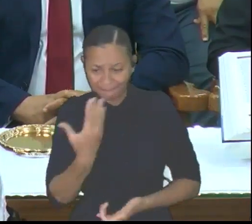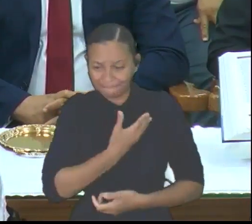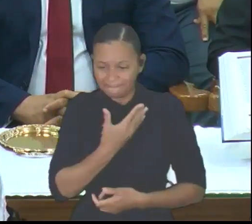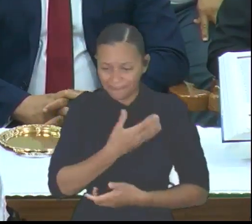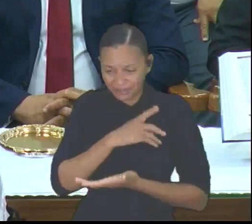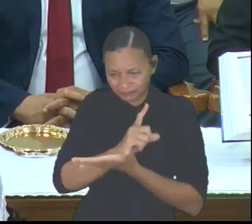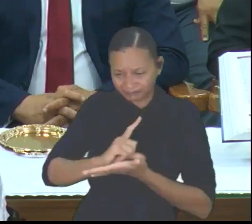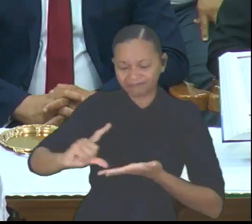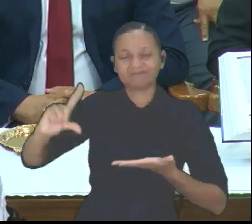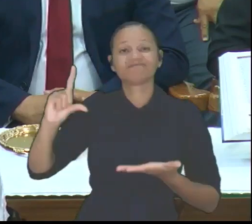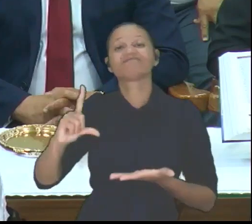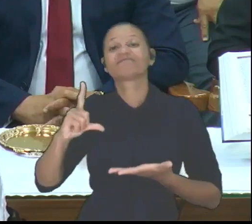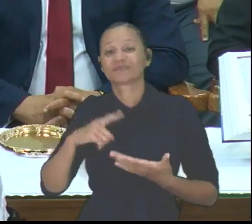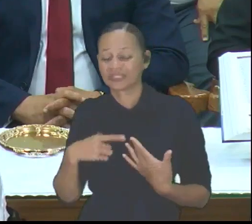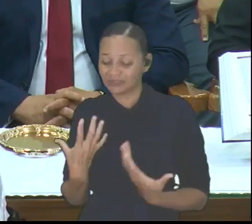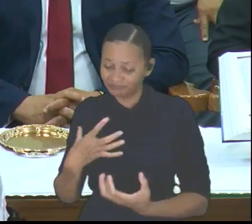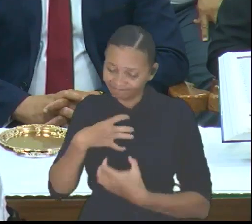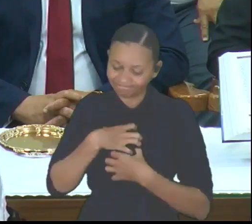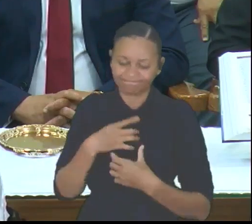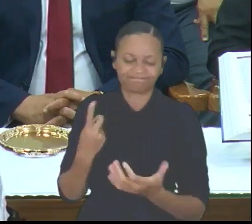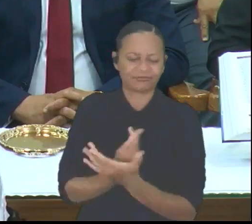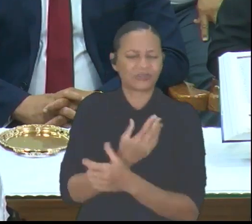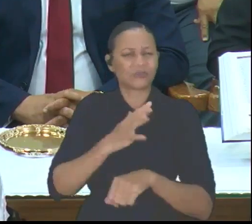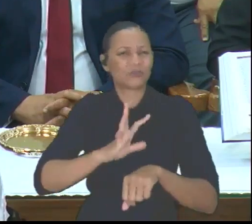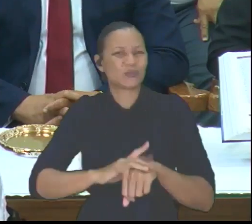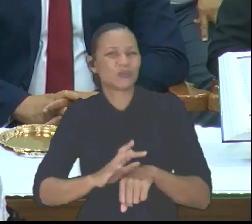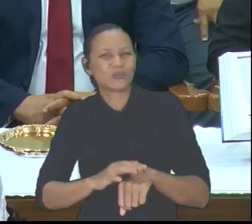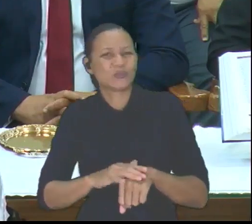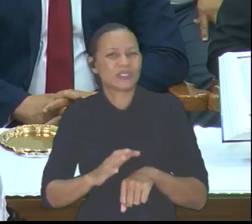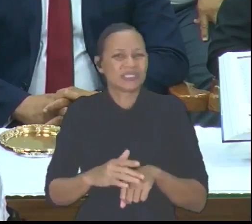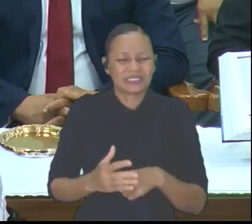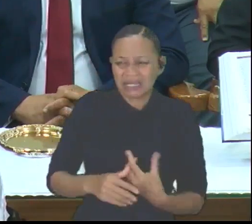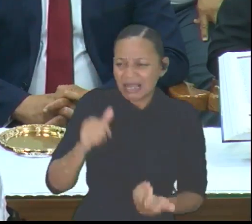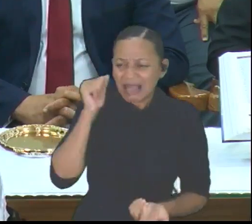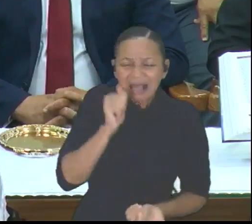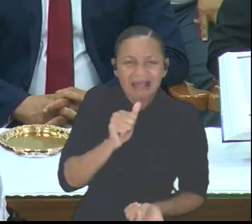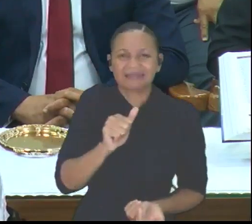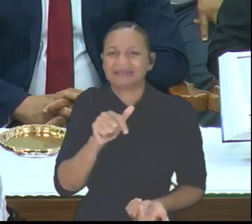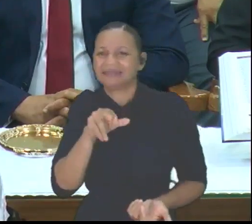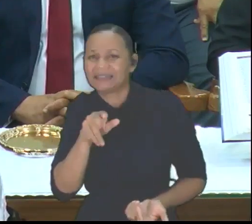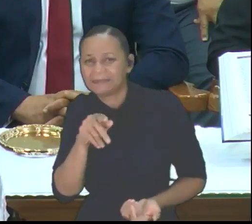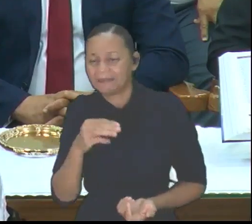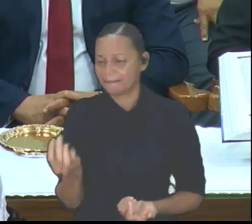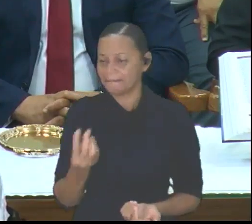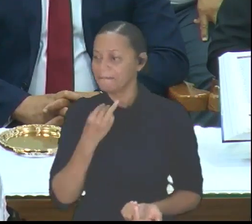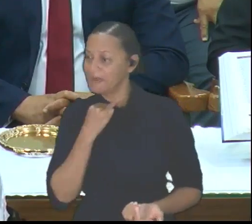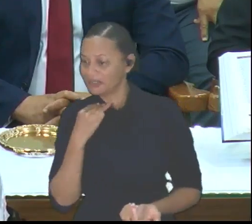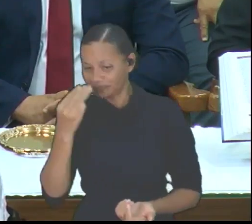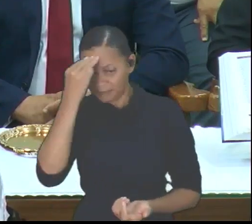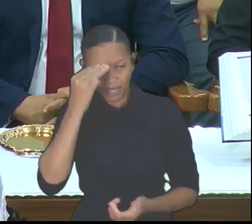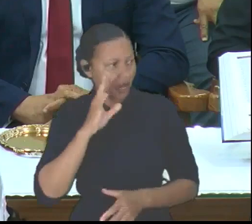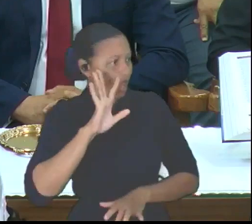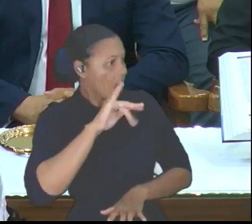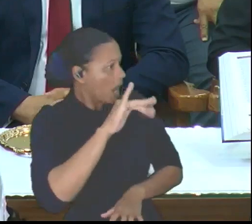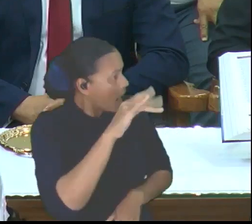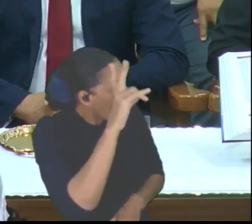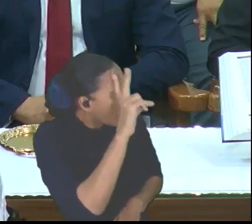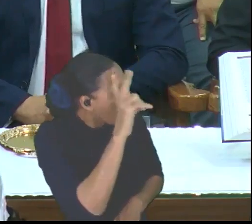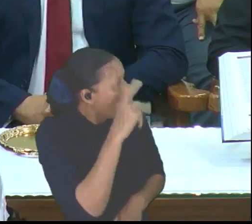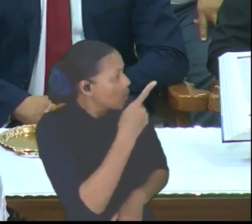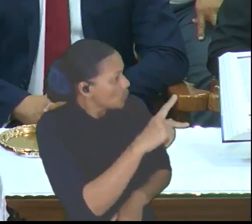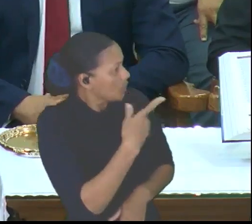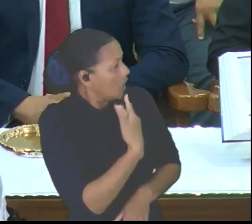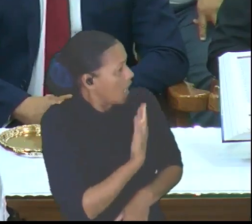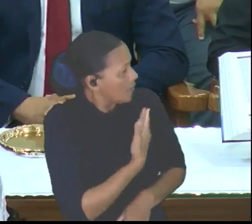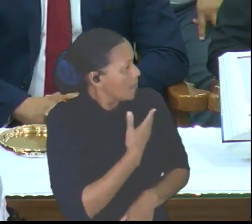Lázaro estava enfermo. As irmãs Marta e Maria, olha, teu amigo, aquele a quem tu amas, está